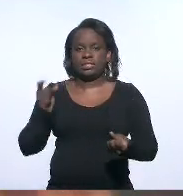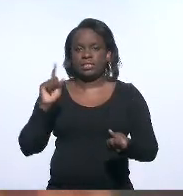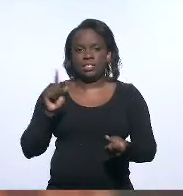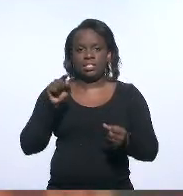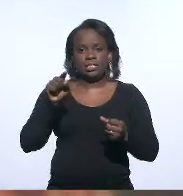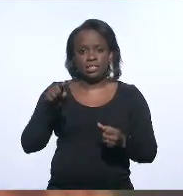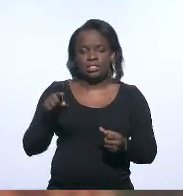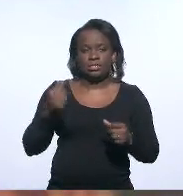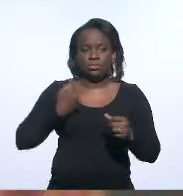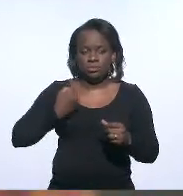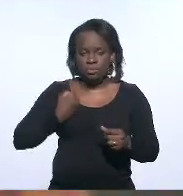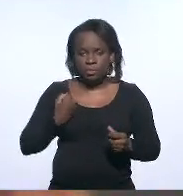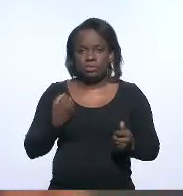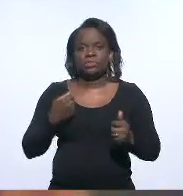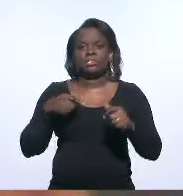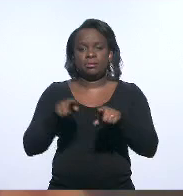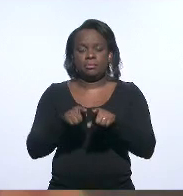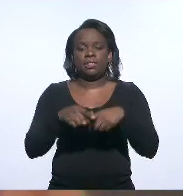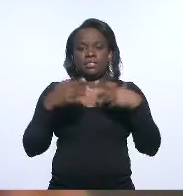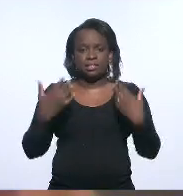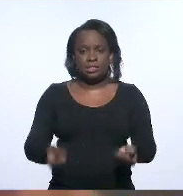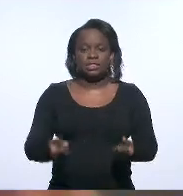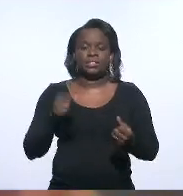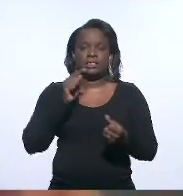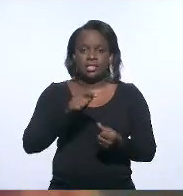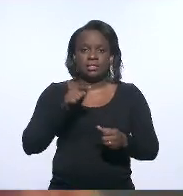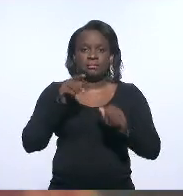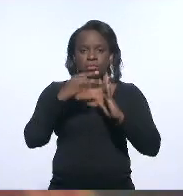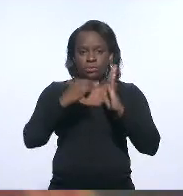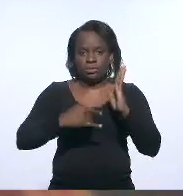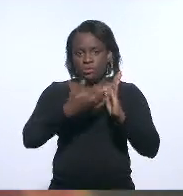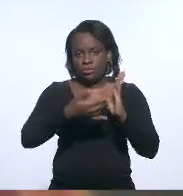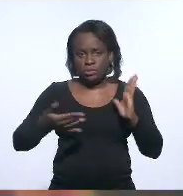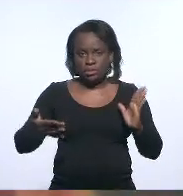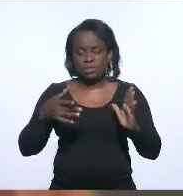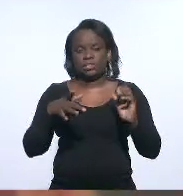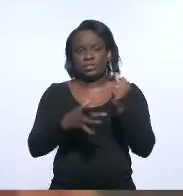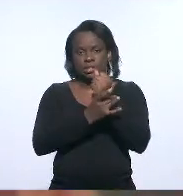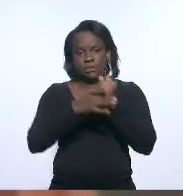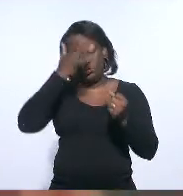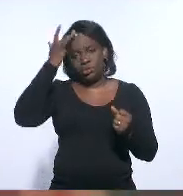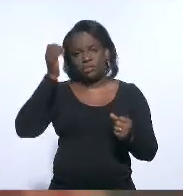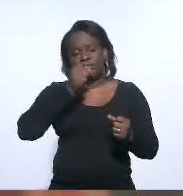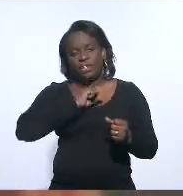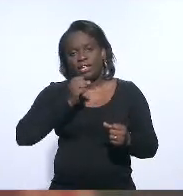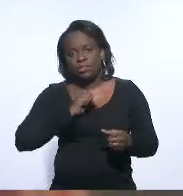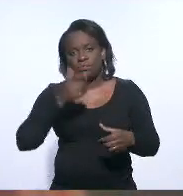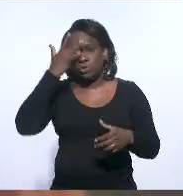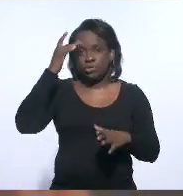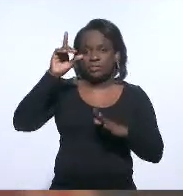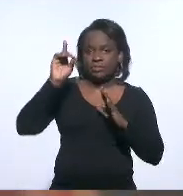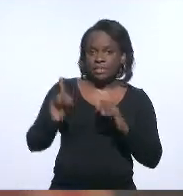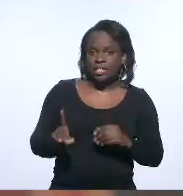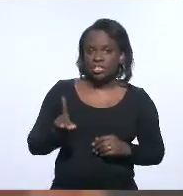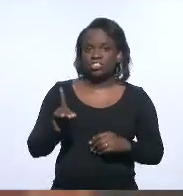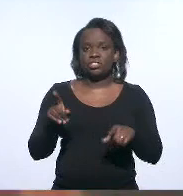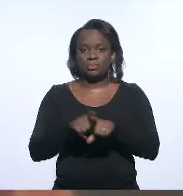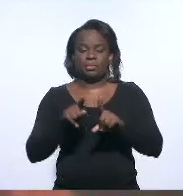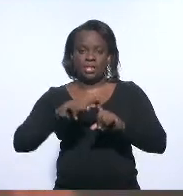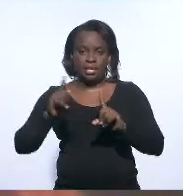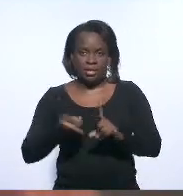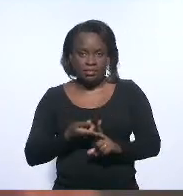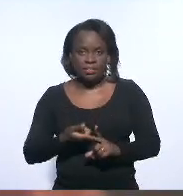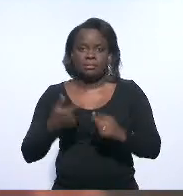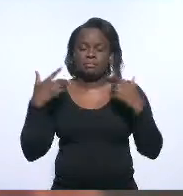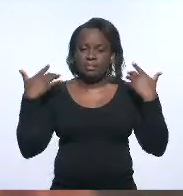a esse destaque e a favor dessa medida, que é um protocolo de segurança para pessoas idosas, para pessoas com deficiência e para